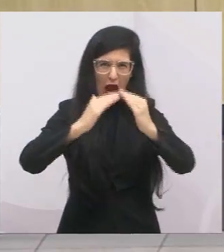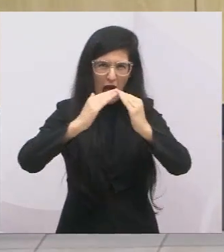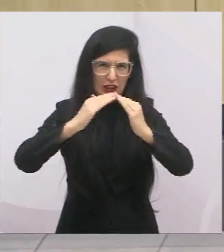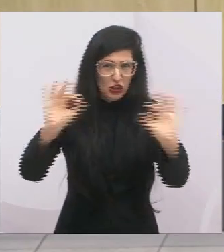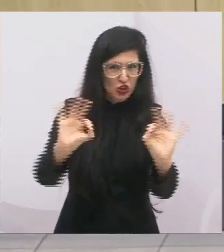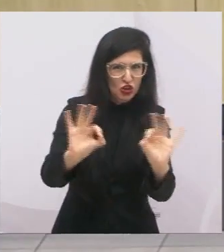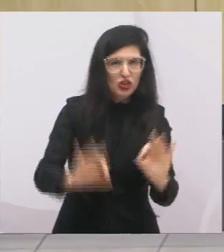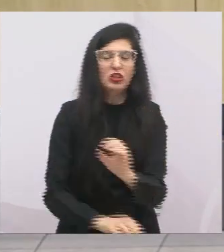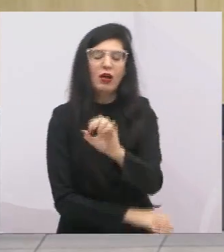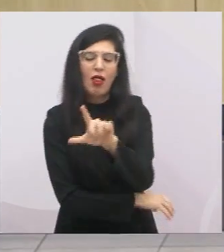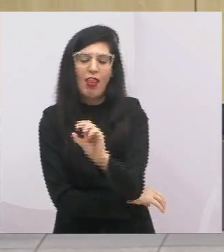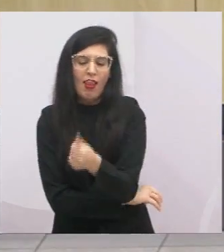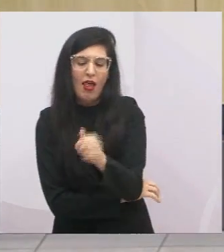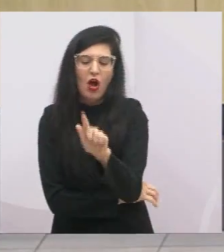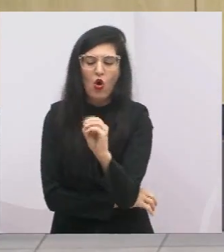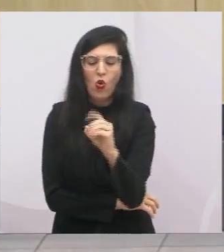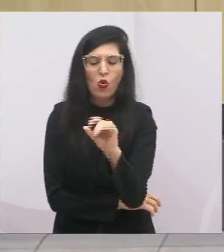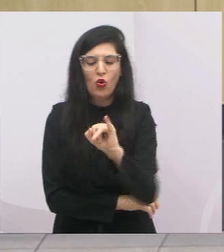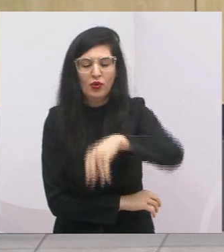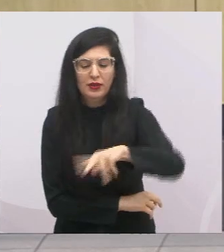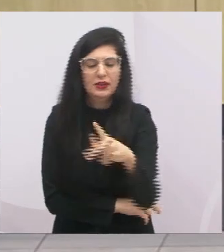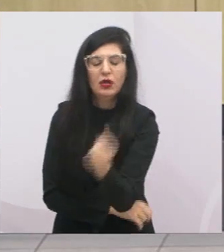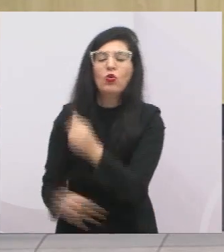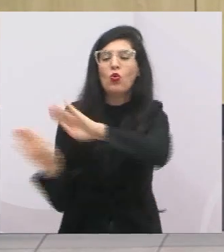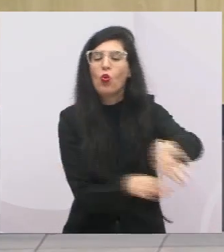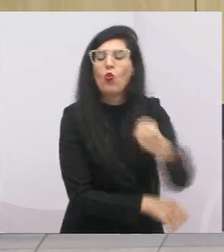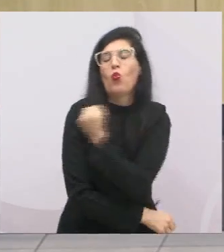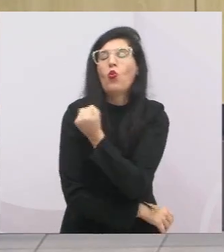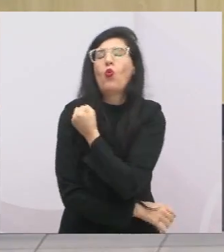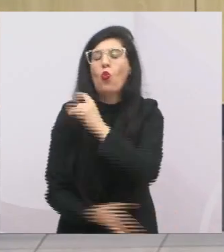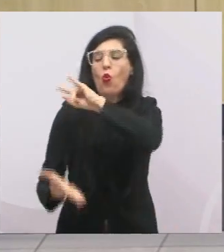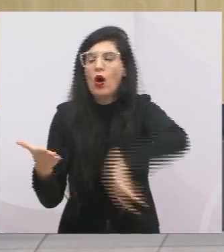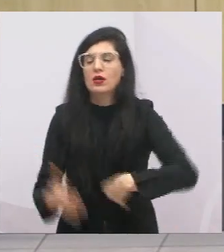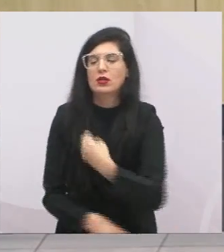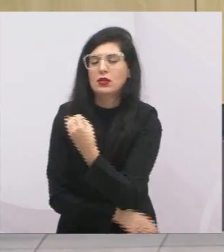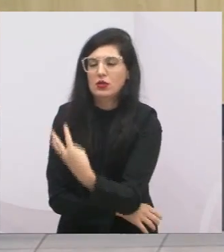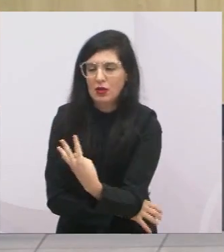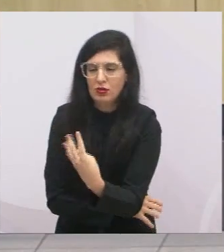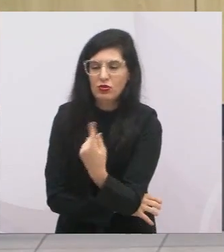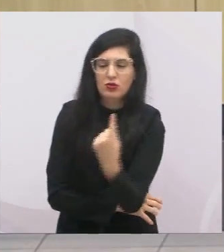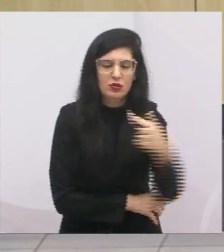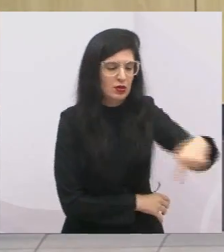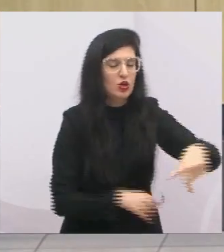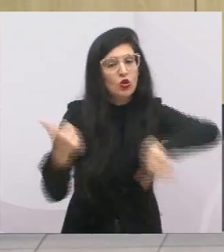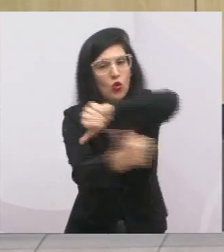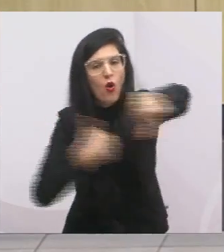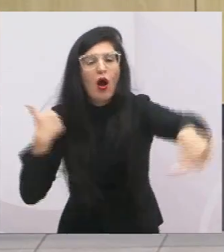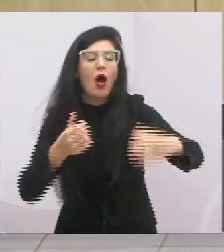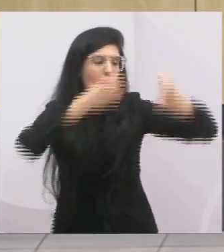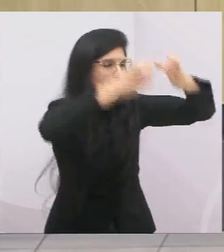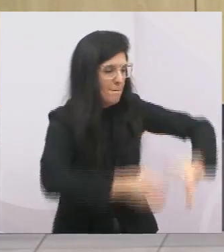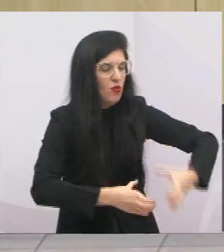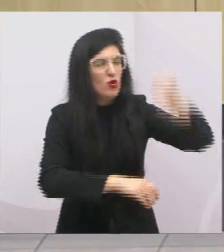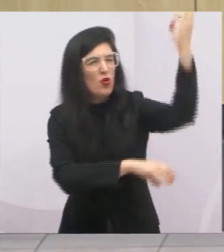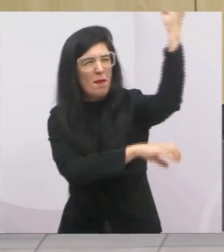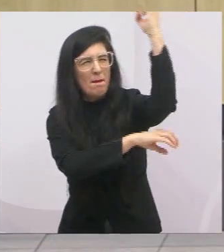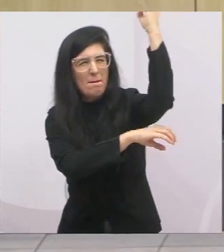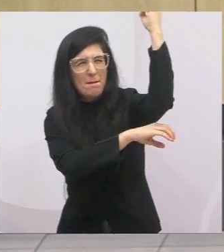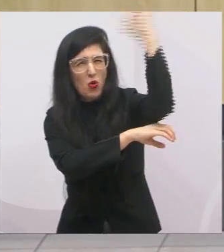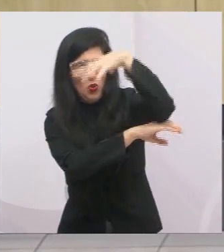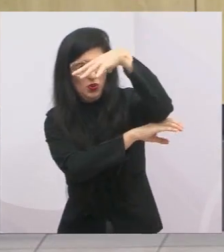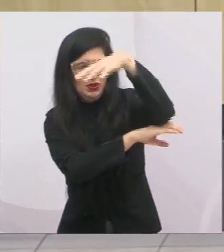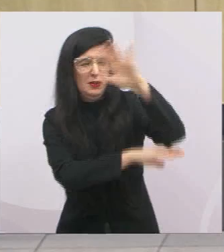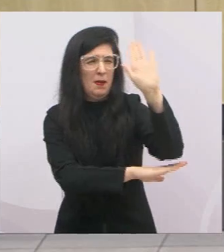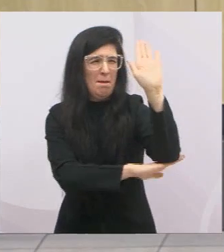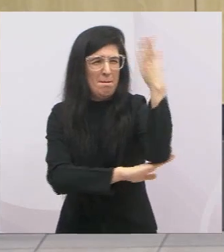Lua. Requerimento número 417. A EDP solicitando a substituição de postes de madeira que apresenta risco de